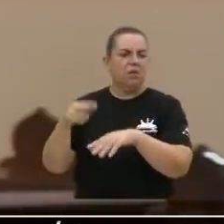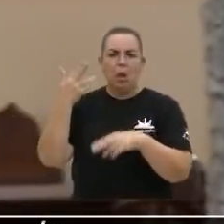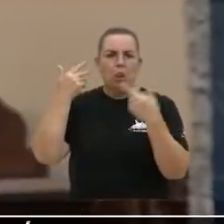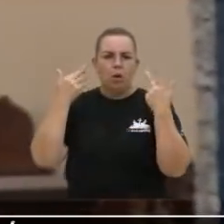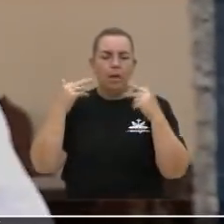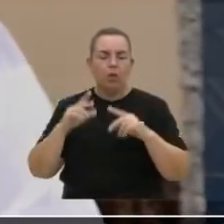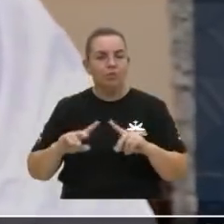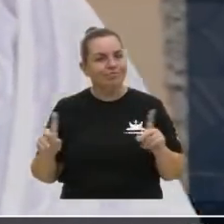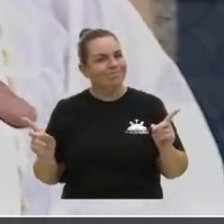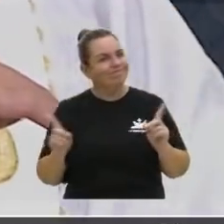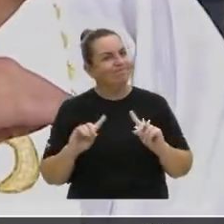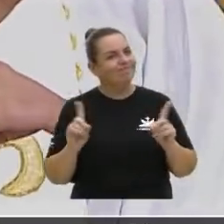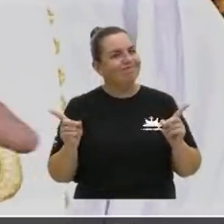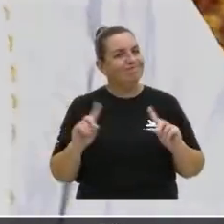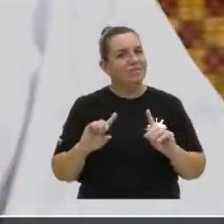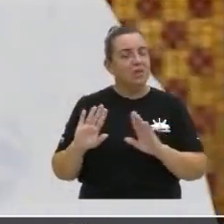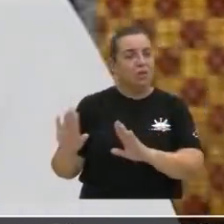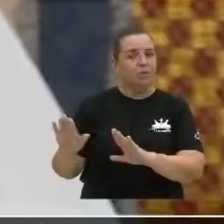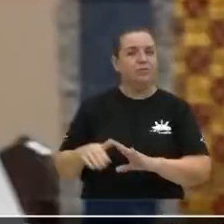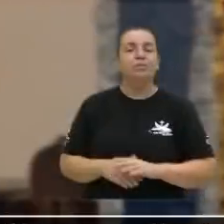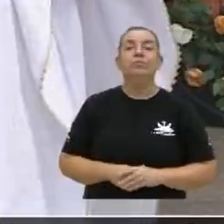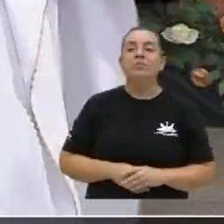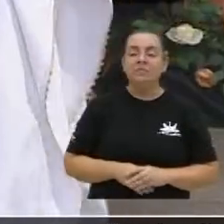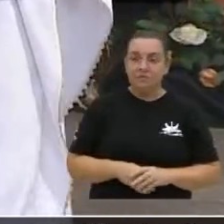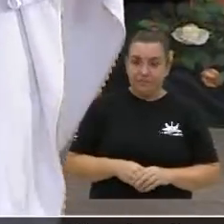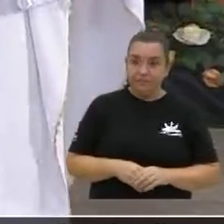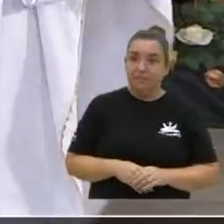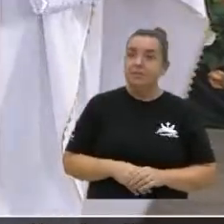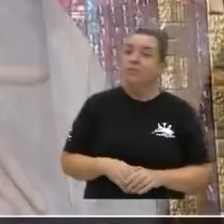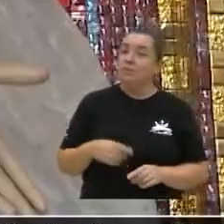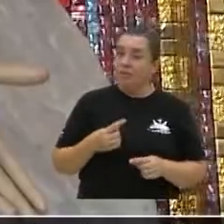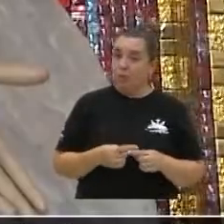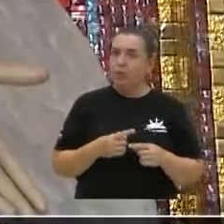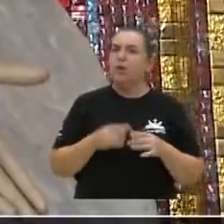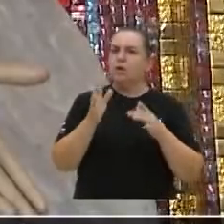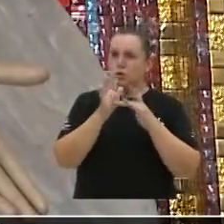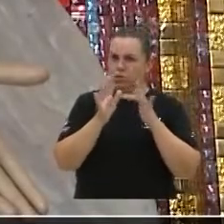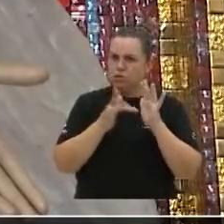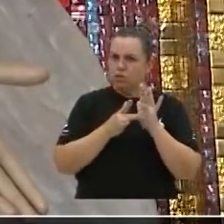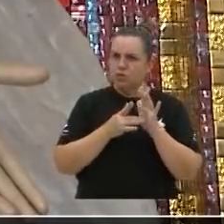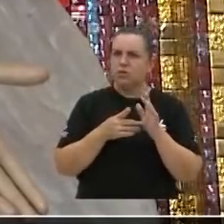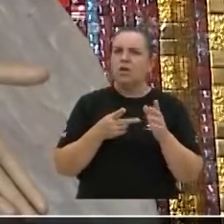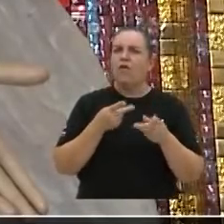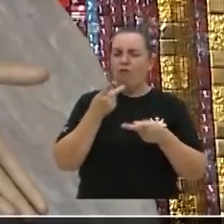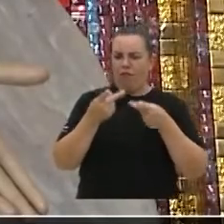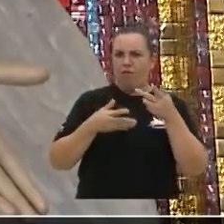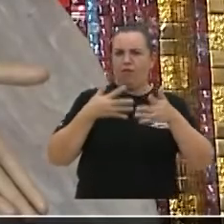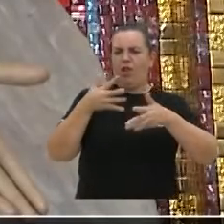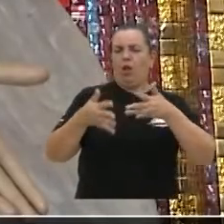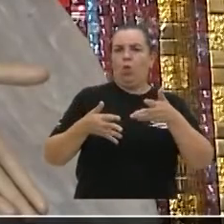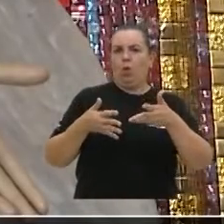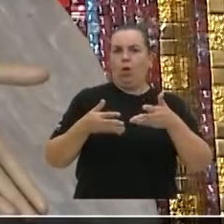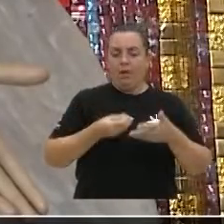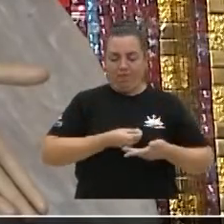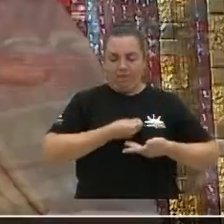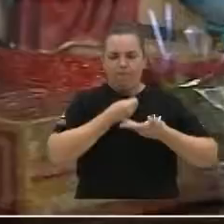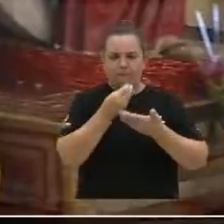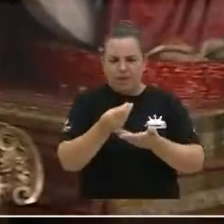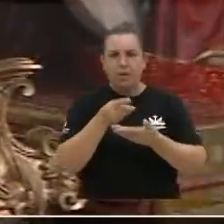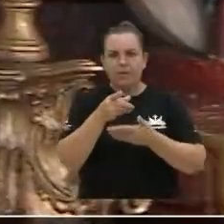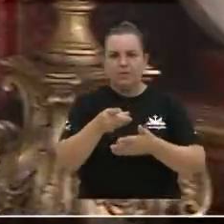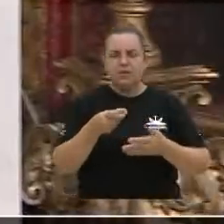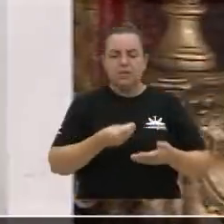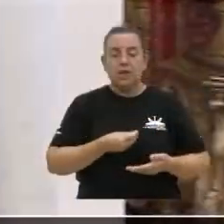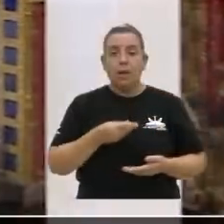Isso é um introito, porque esse Jesus que diz, eu dou minha vida para que tenham vida em abundância,